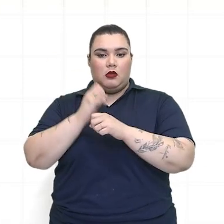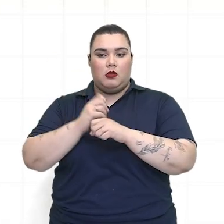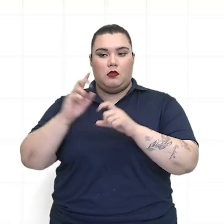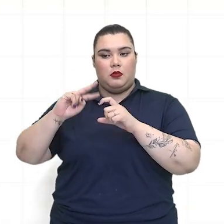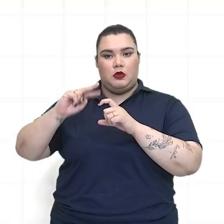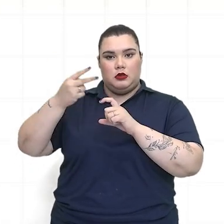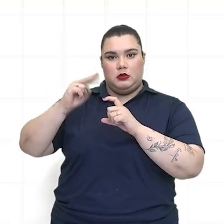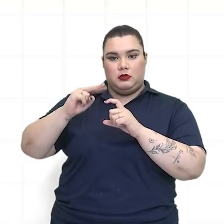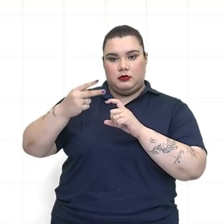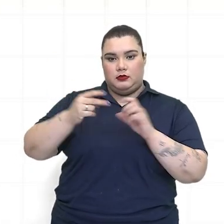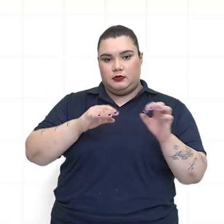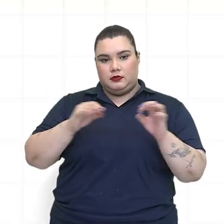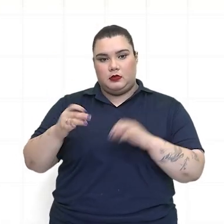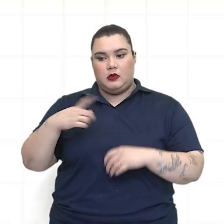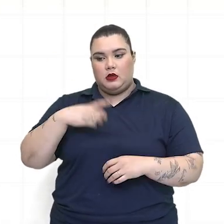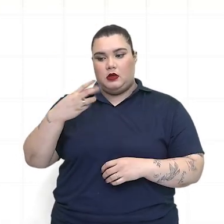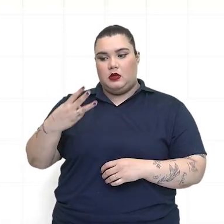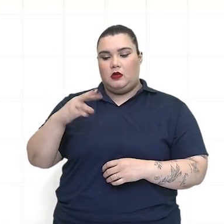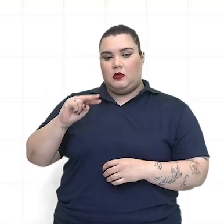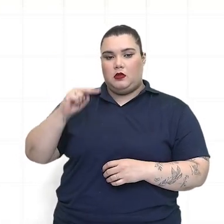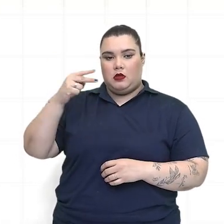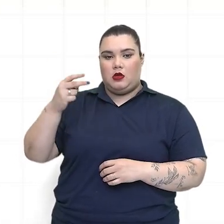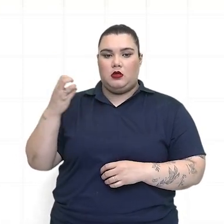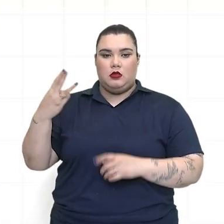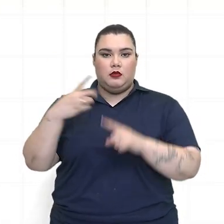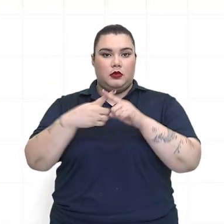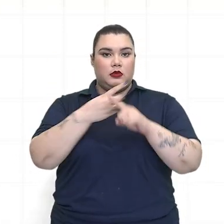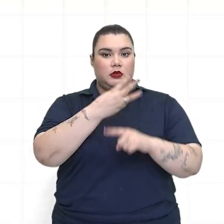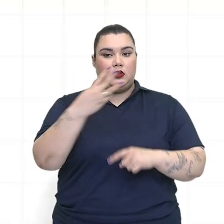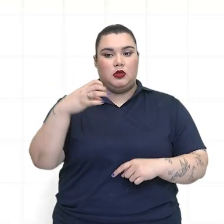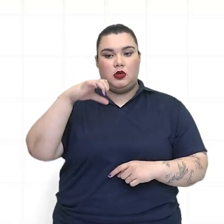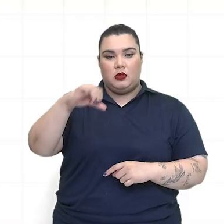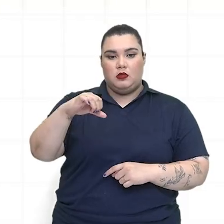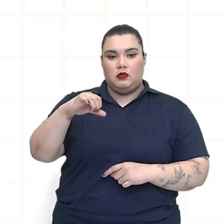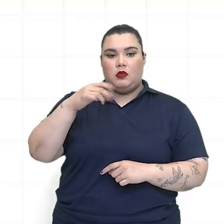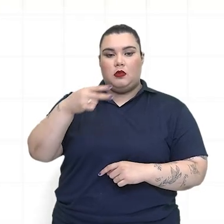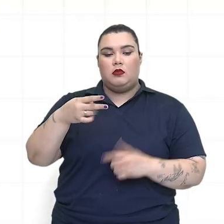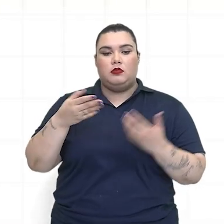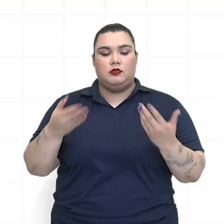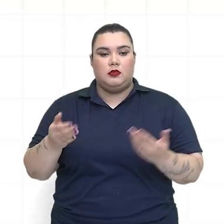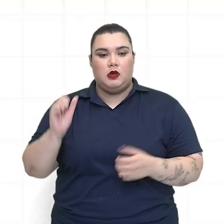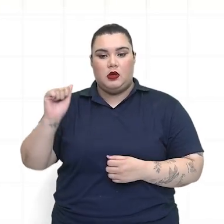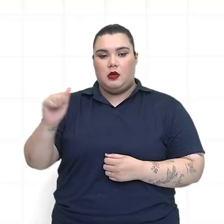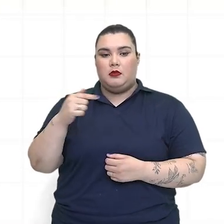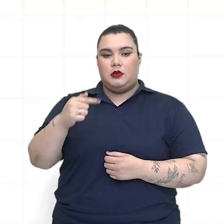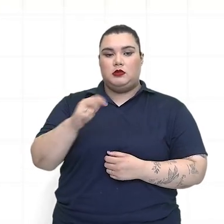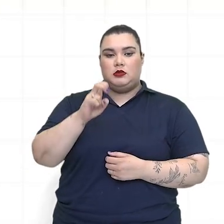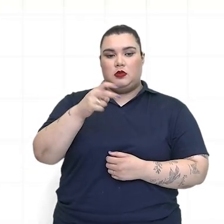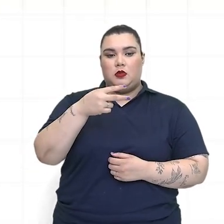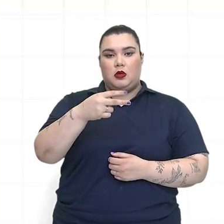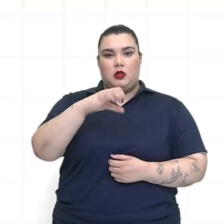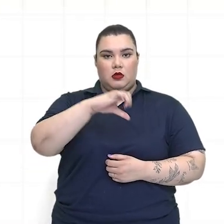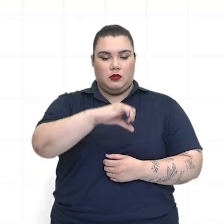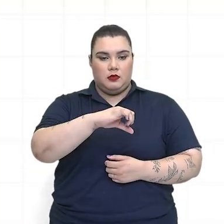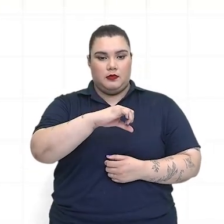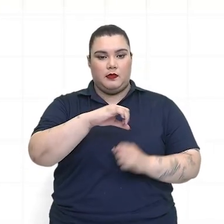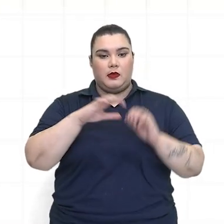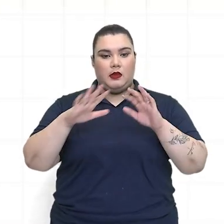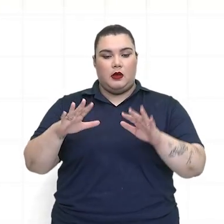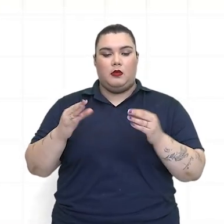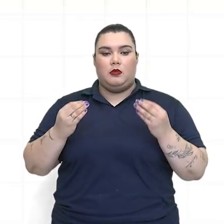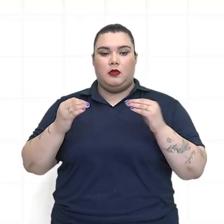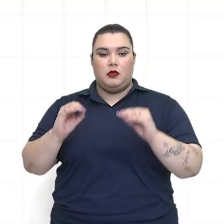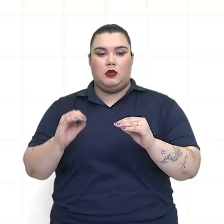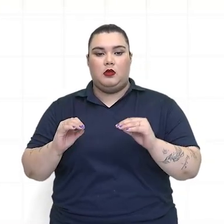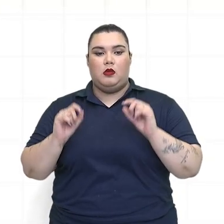aqui a potenciação. Então, vamos ter 3 ao quadrado, 3 vezes 3, 9. Como é que vai ficar a igualdade? A menos 5 igual a 9. A